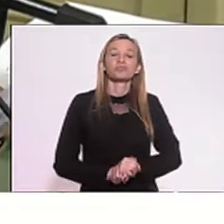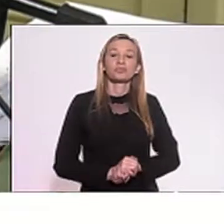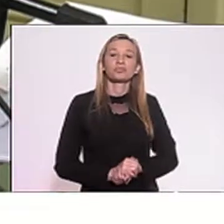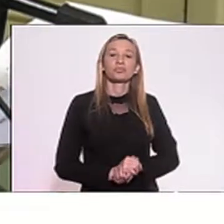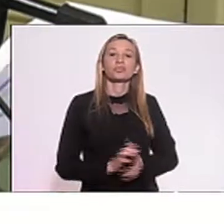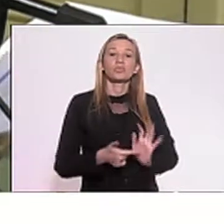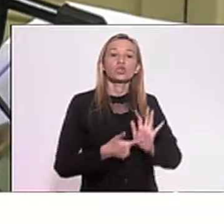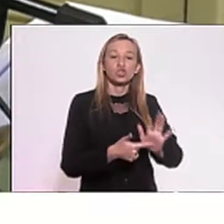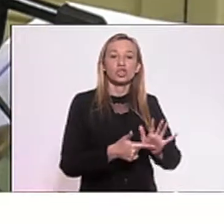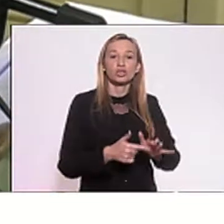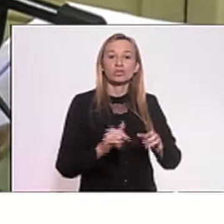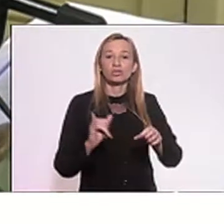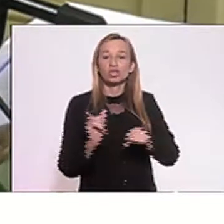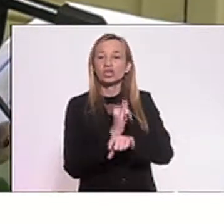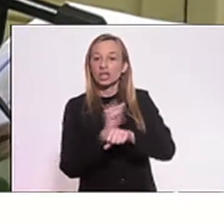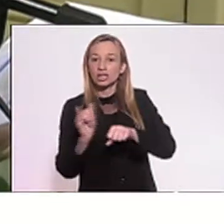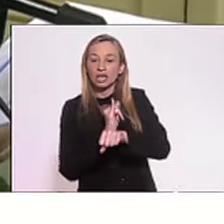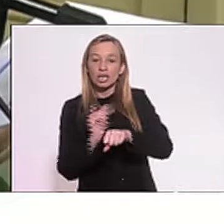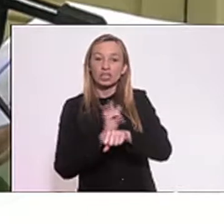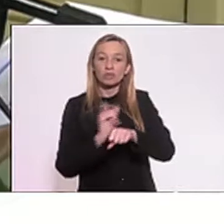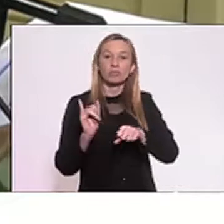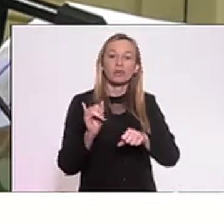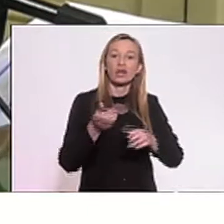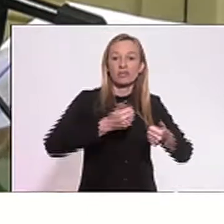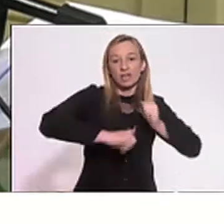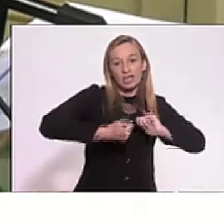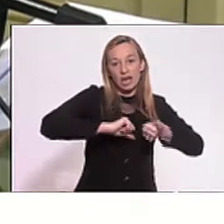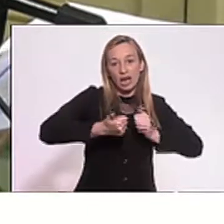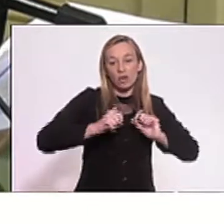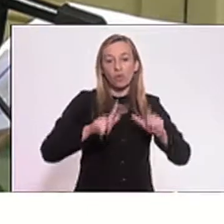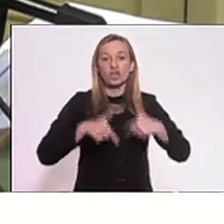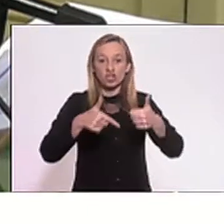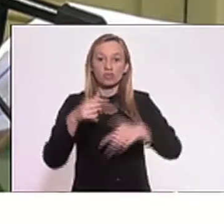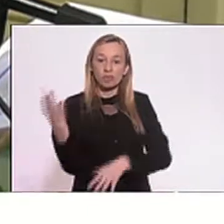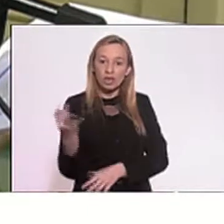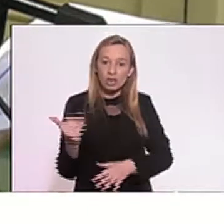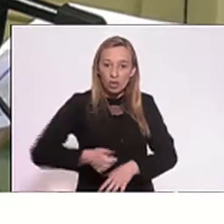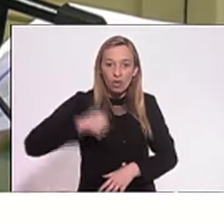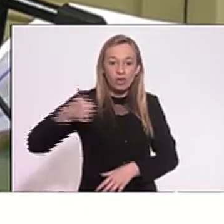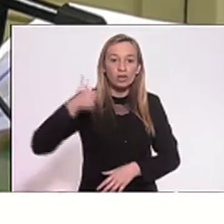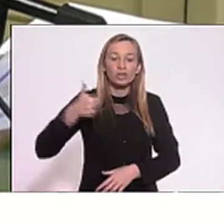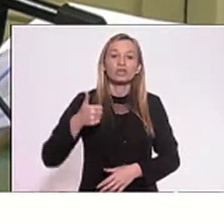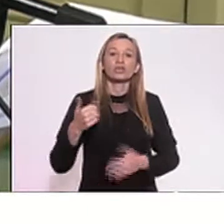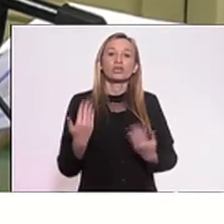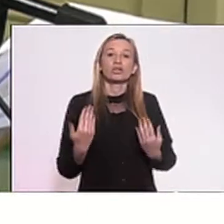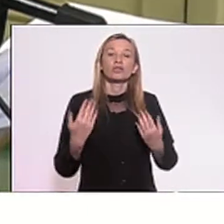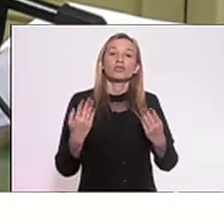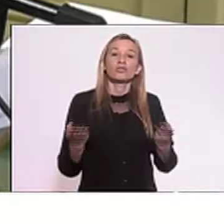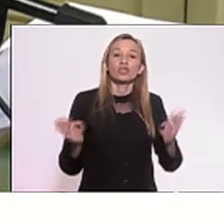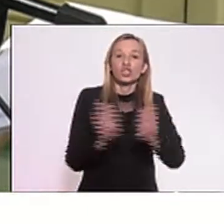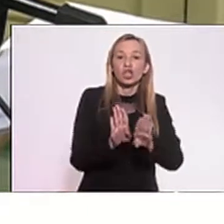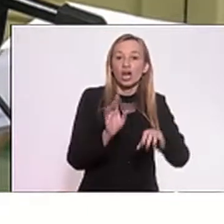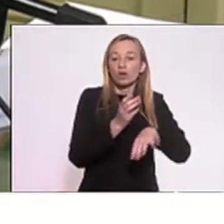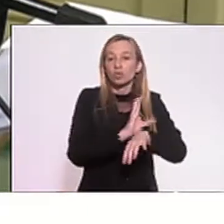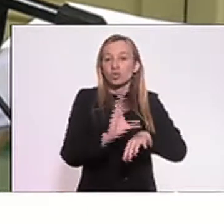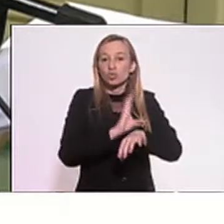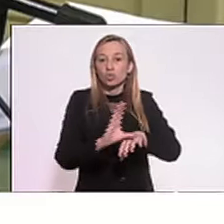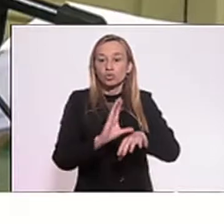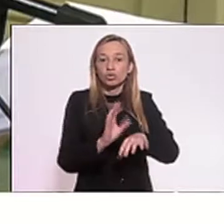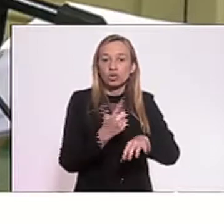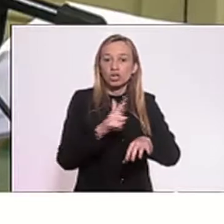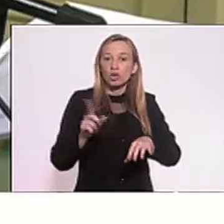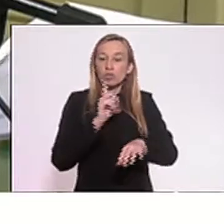identificando métodos para avaliar esta forma de atuação, fechar imediatamente os cursos de baixa qualidade, cogitando